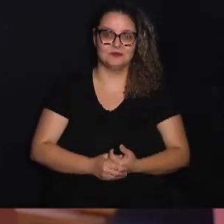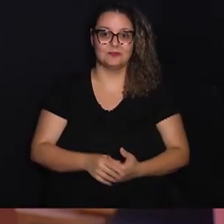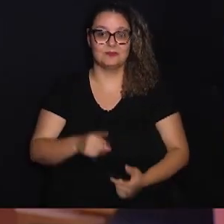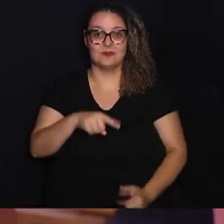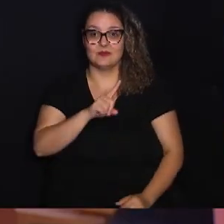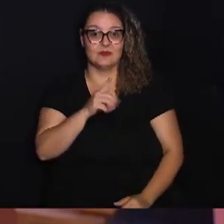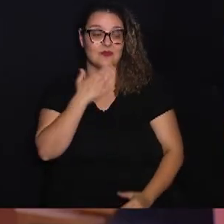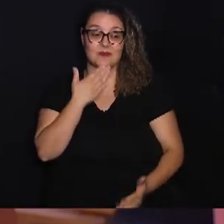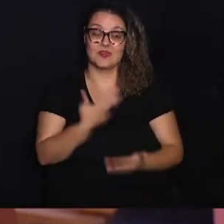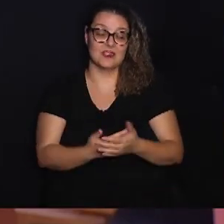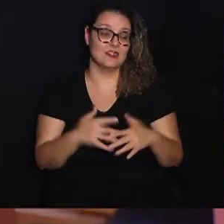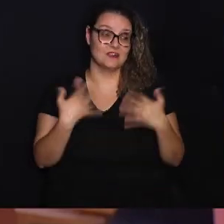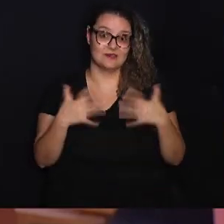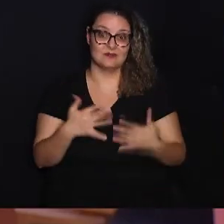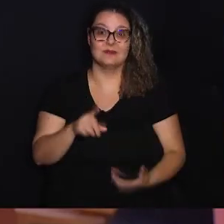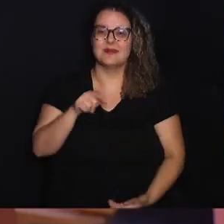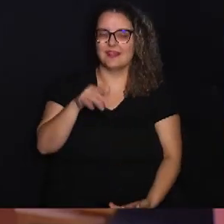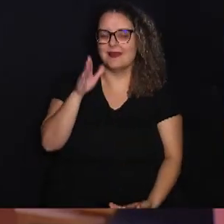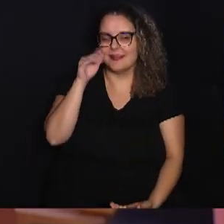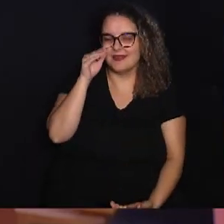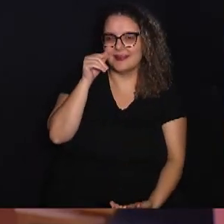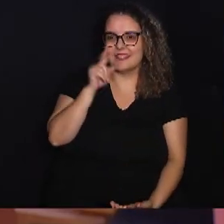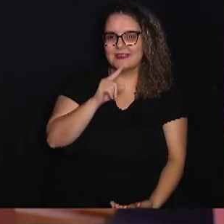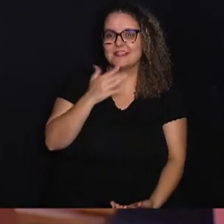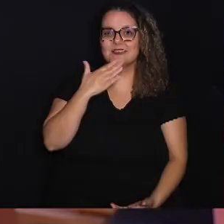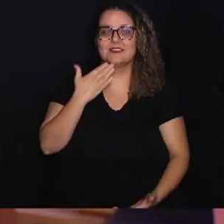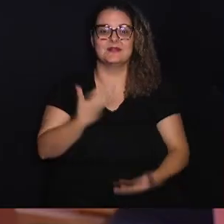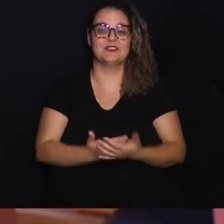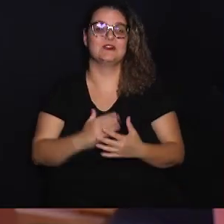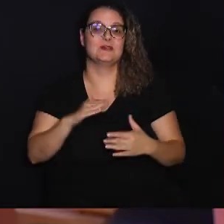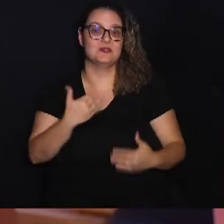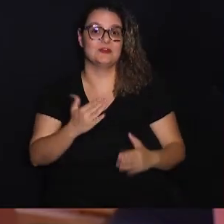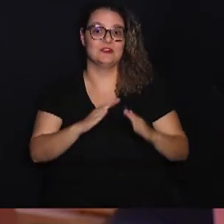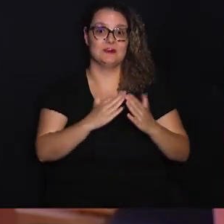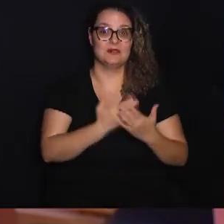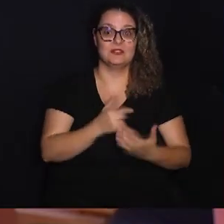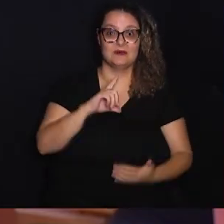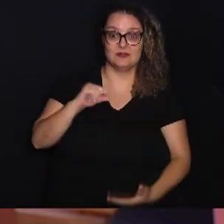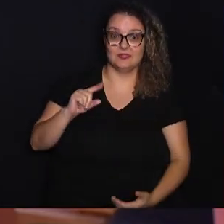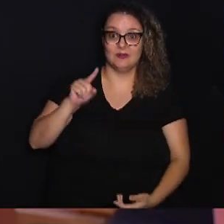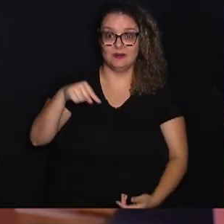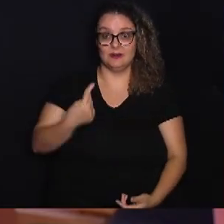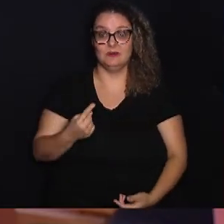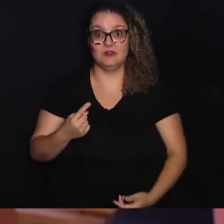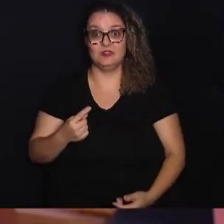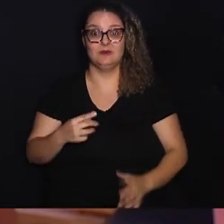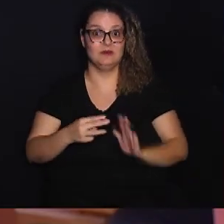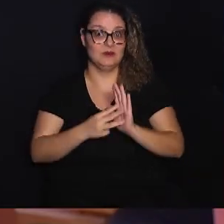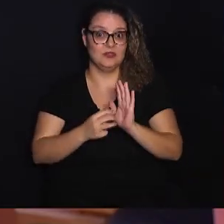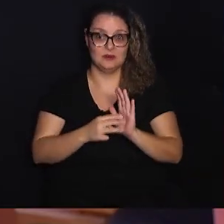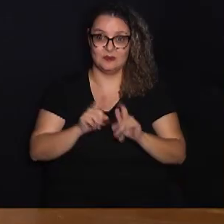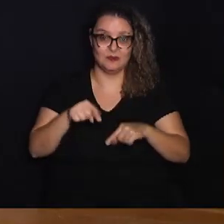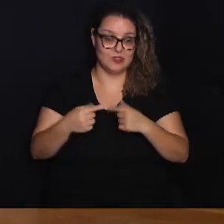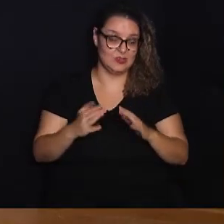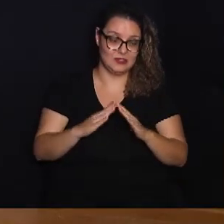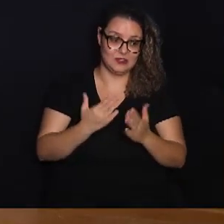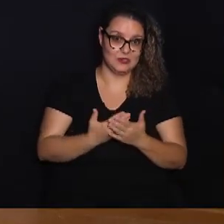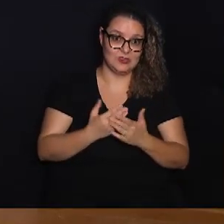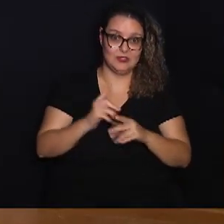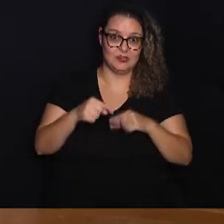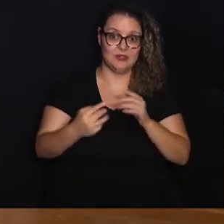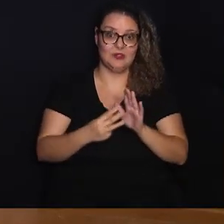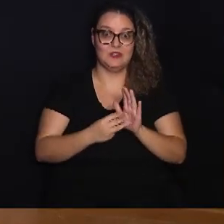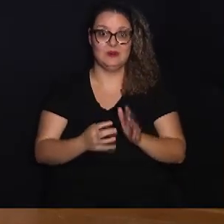se assustam tanto, é curioso, eles não se assustam tanto quando eles saem daqui da escola e eles vão para alguma outra metodologia, alguma outra escola que tem outra